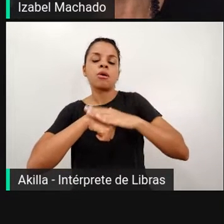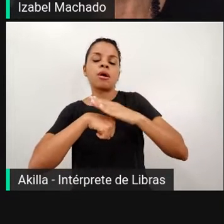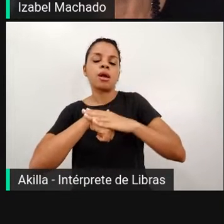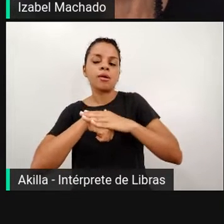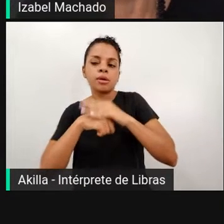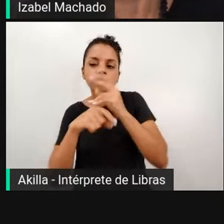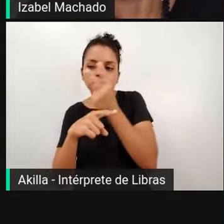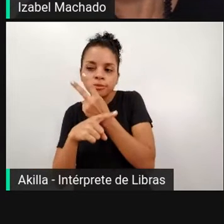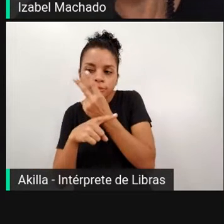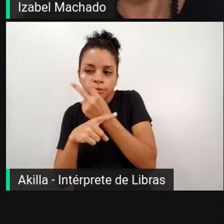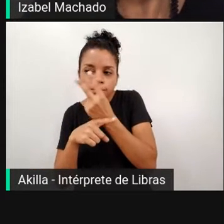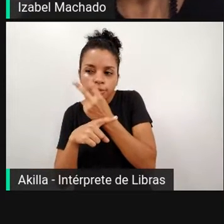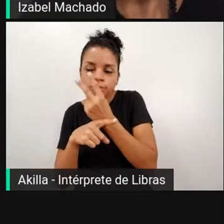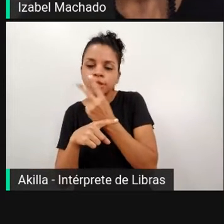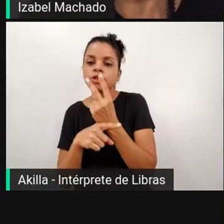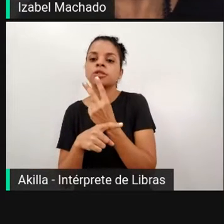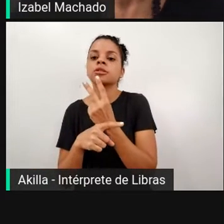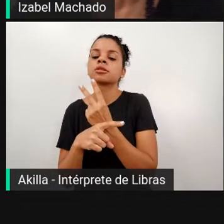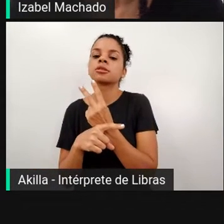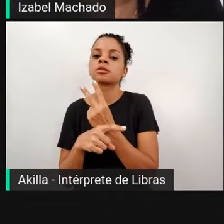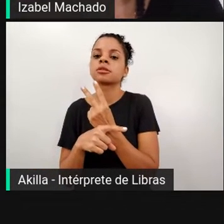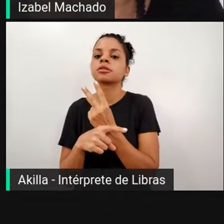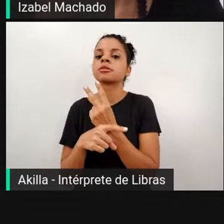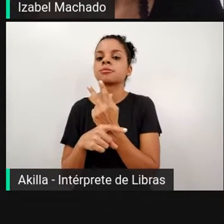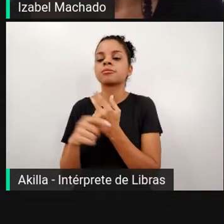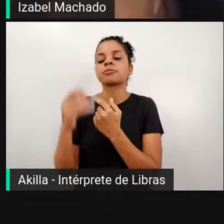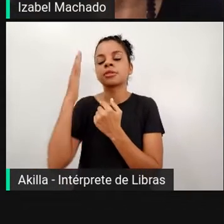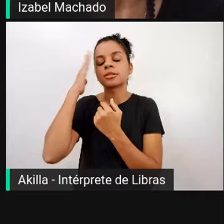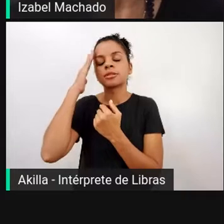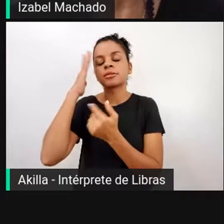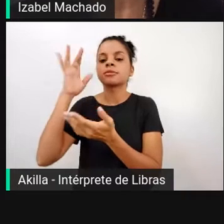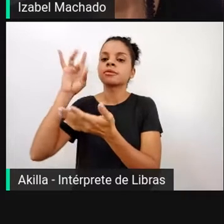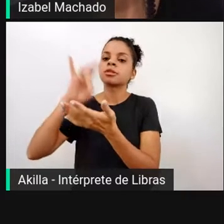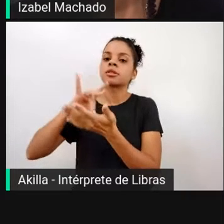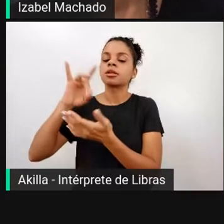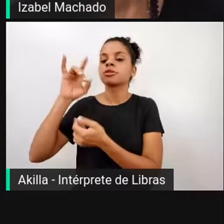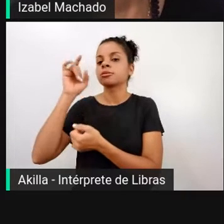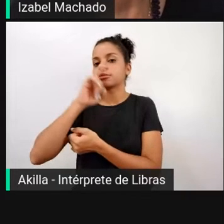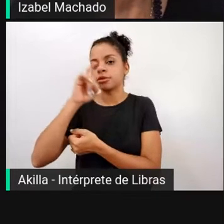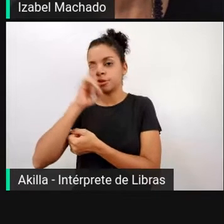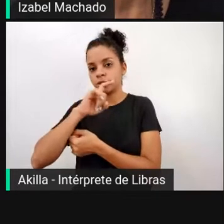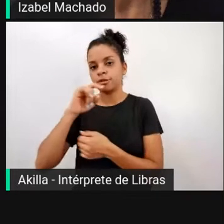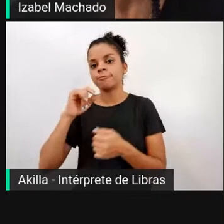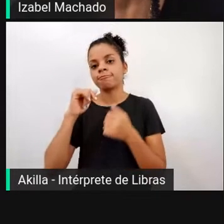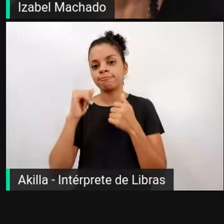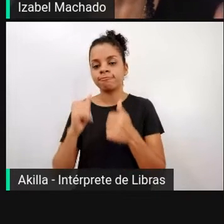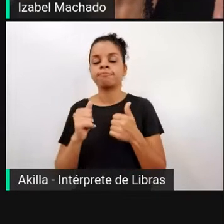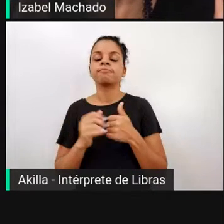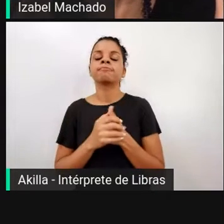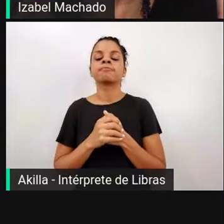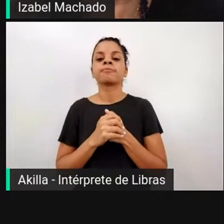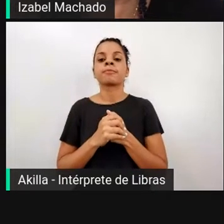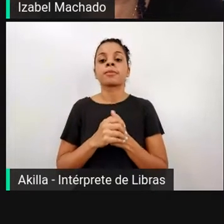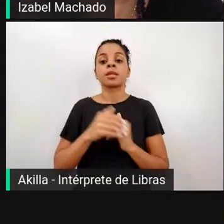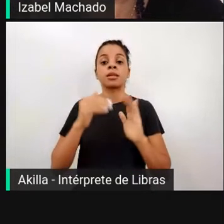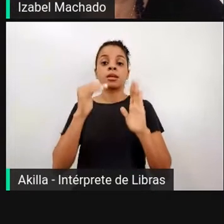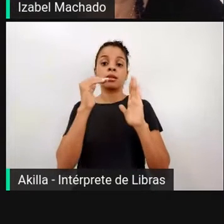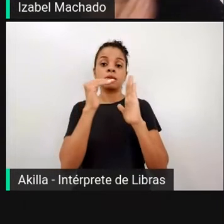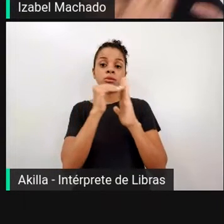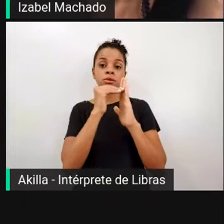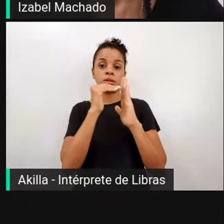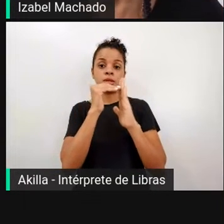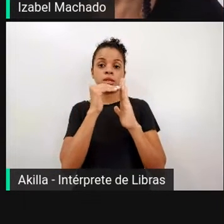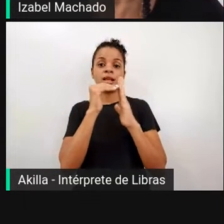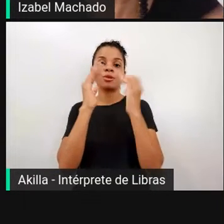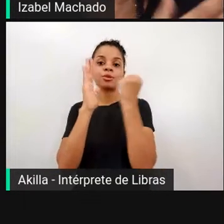no Senado, que vieram a ser o embrião do Verifica. No Senado, o selo de classificação